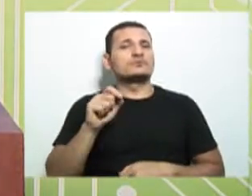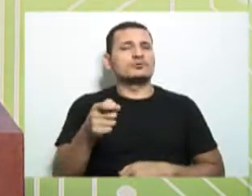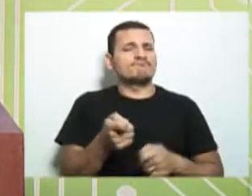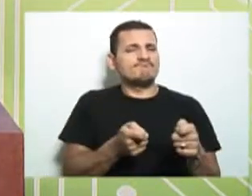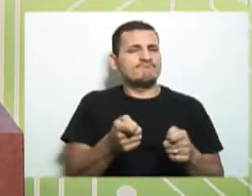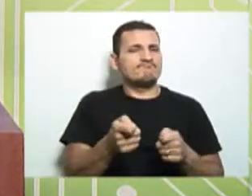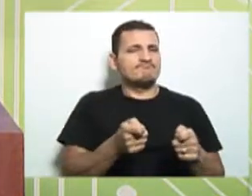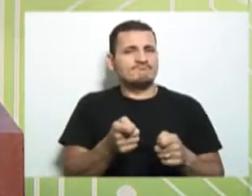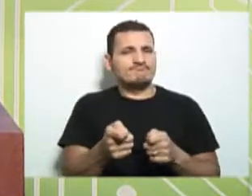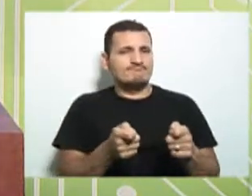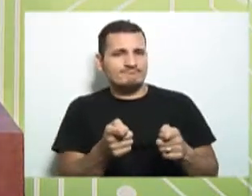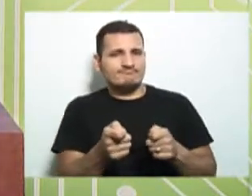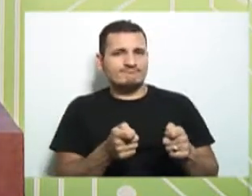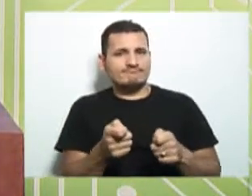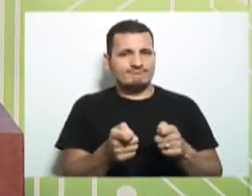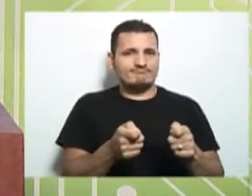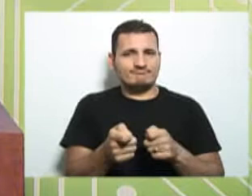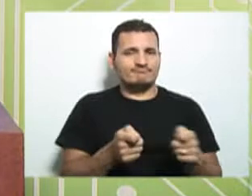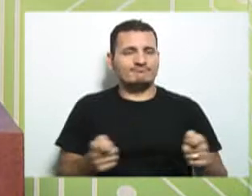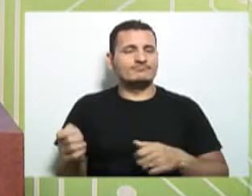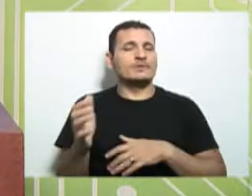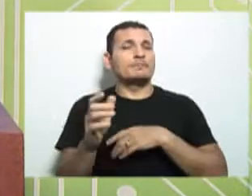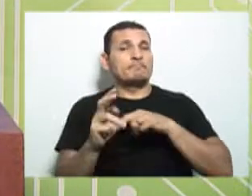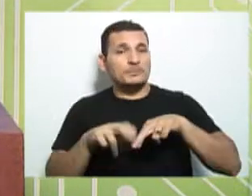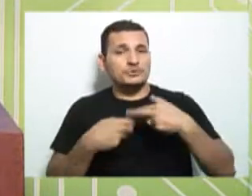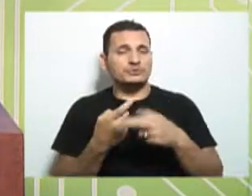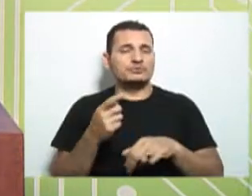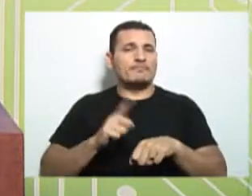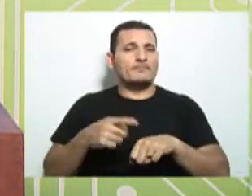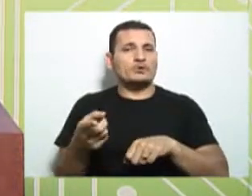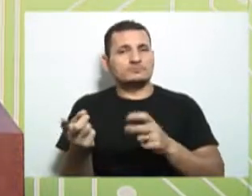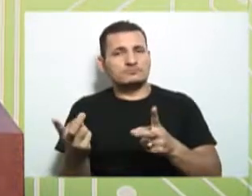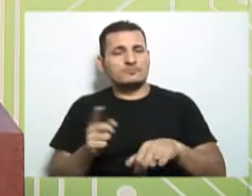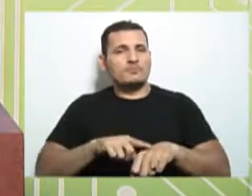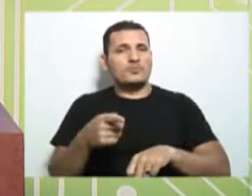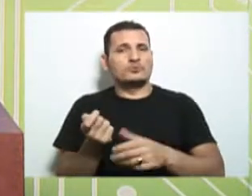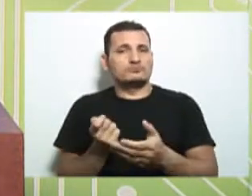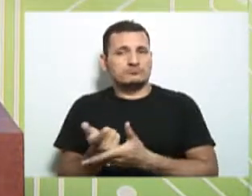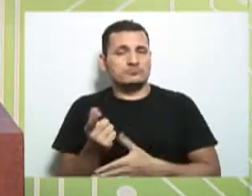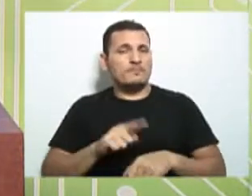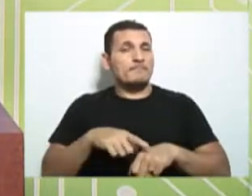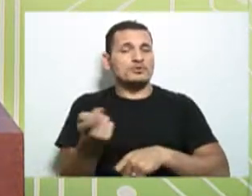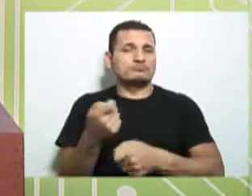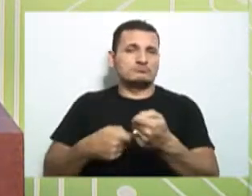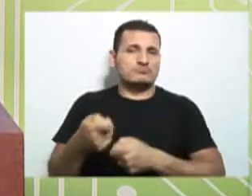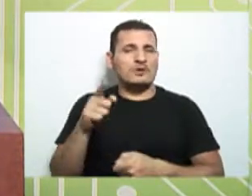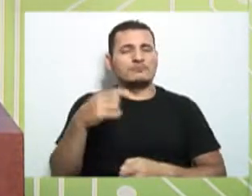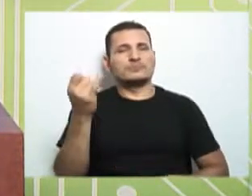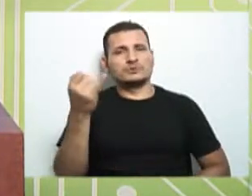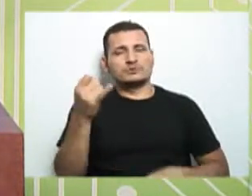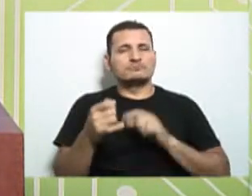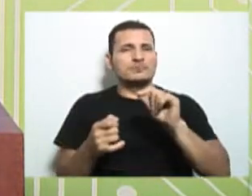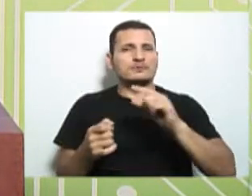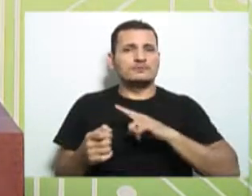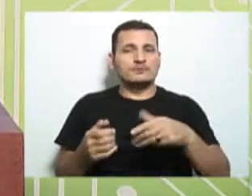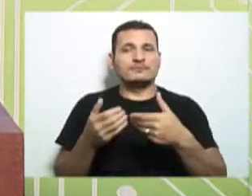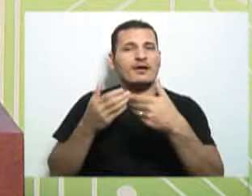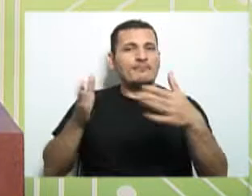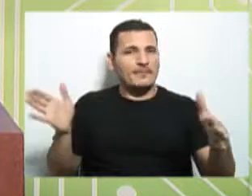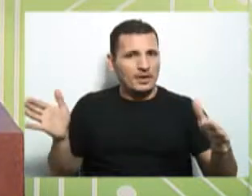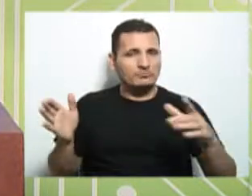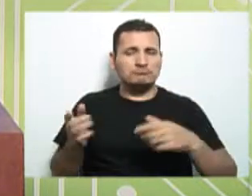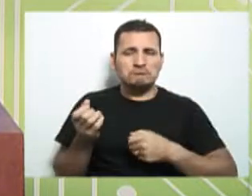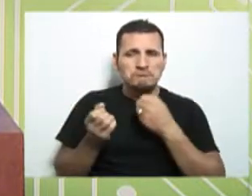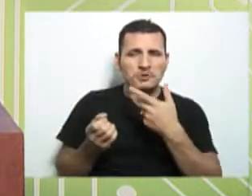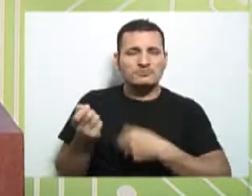mercado. Por isso que o pós-venda, pós-compra, pós-negociação é fundamental. Deixou portas abertas? Fez bem uma negociação?